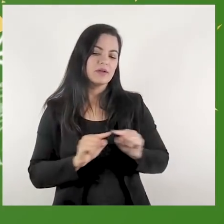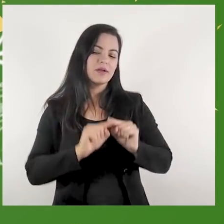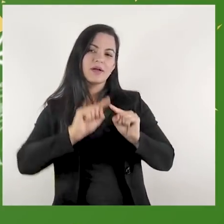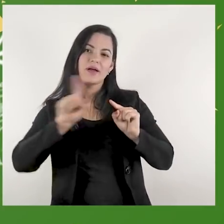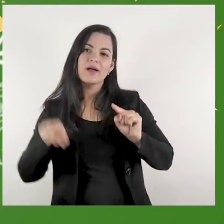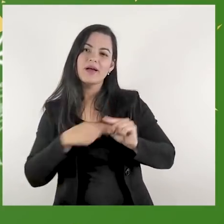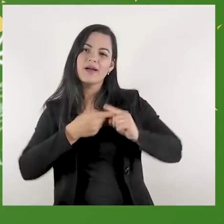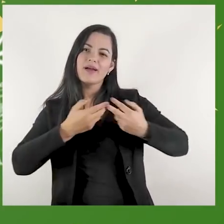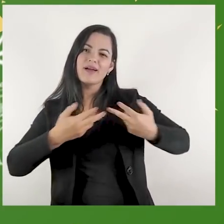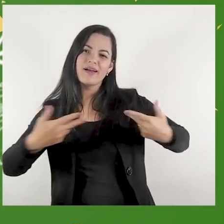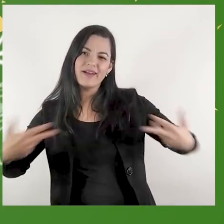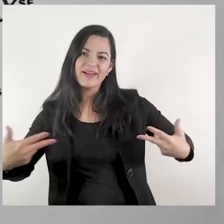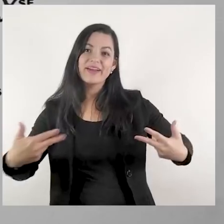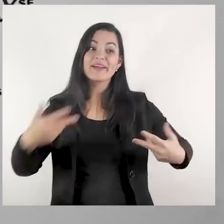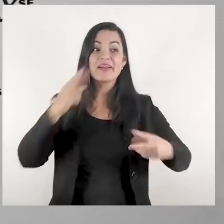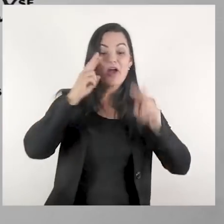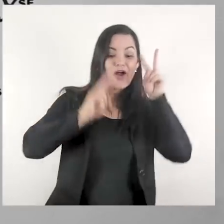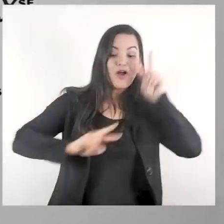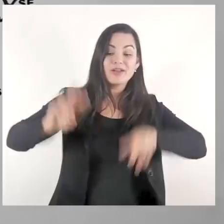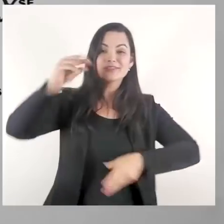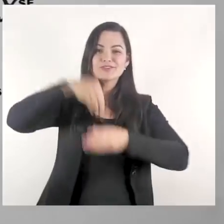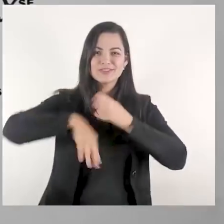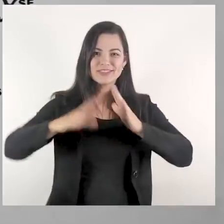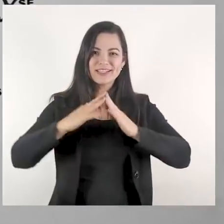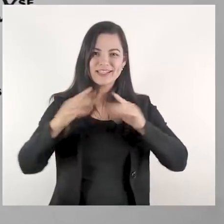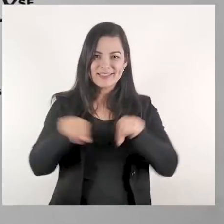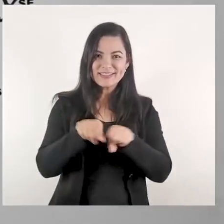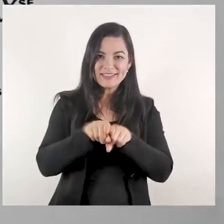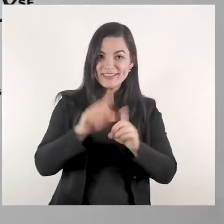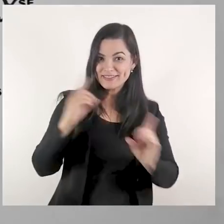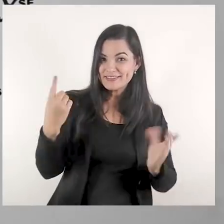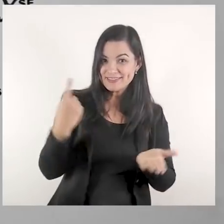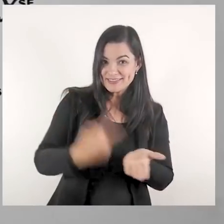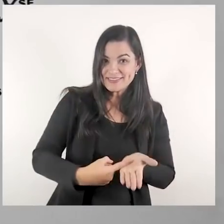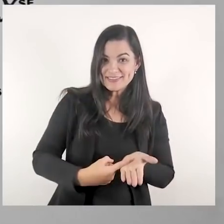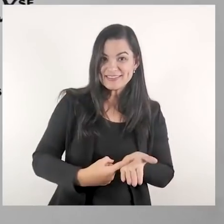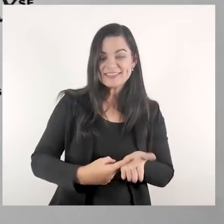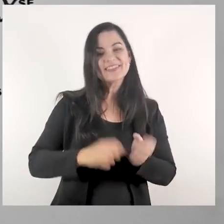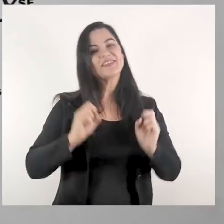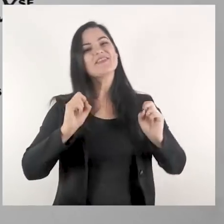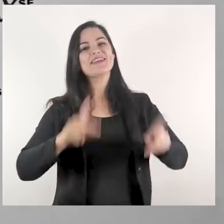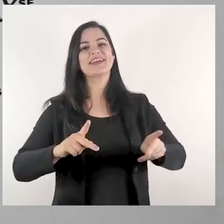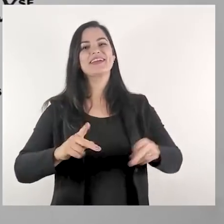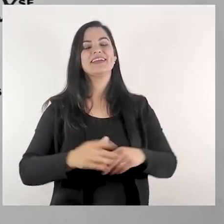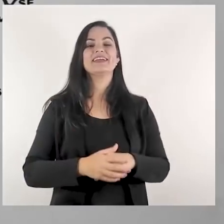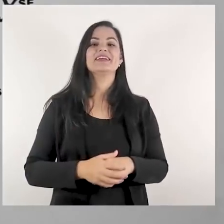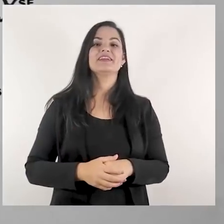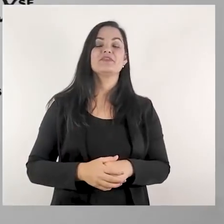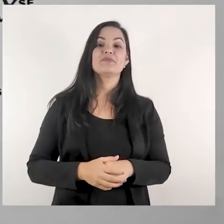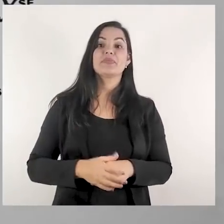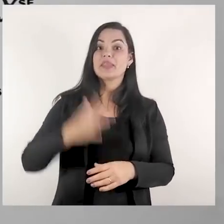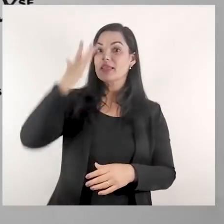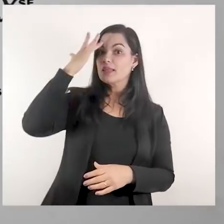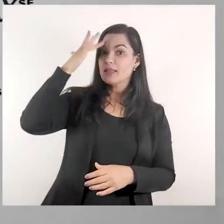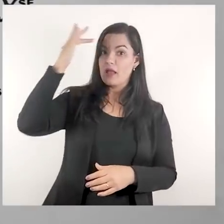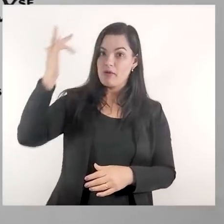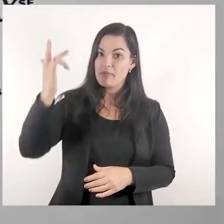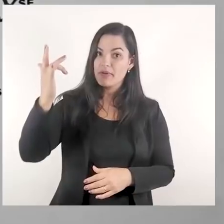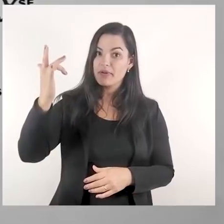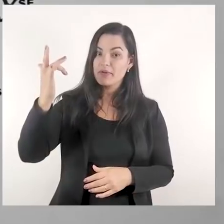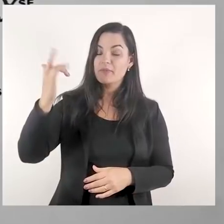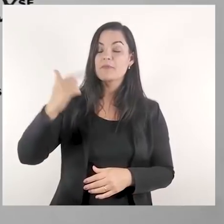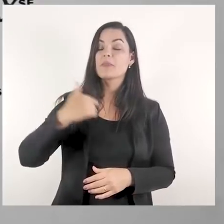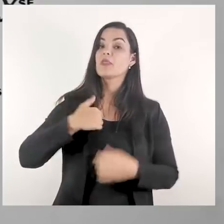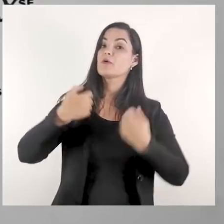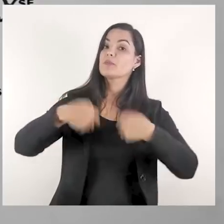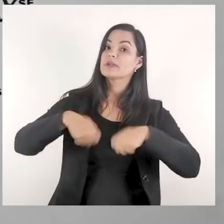também para o que você tem aí na sua casa. Combinado? Então tá bom. Para amanhã,